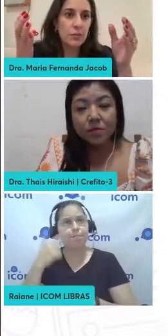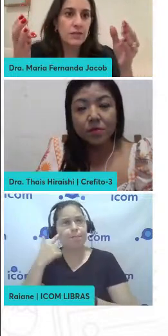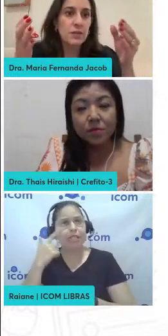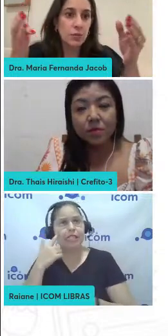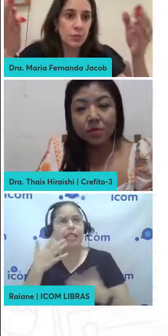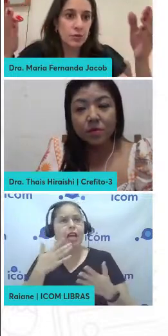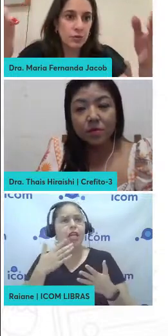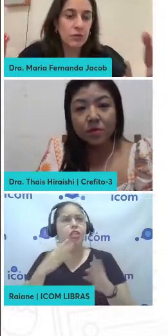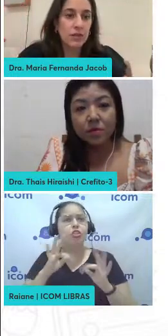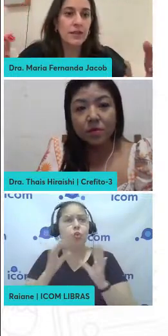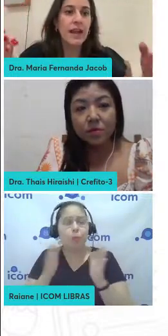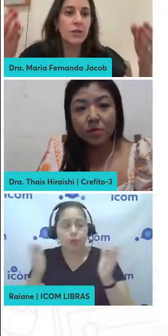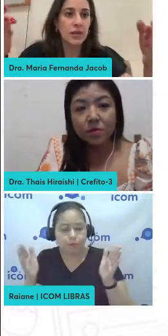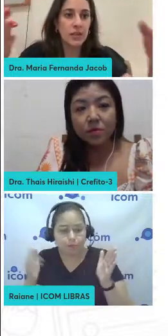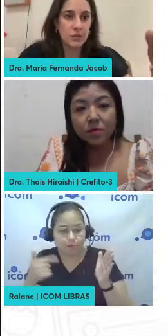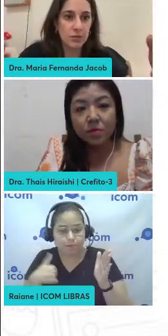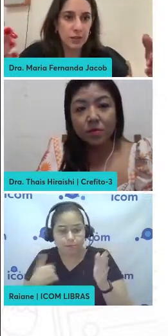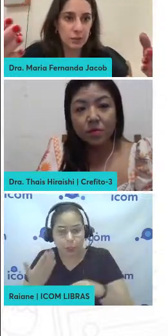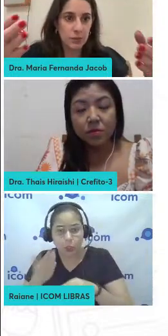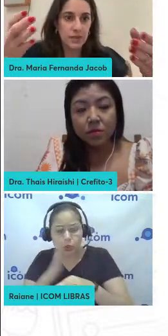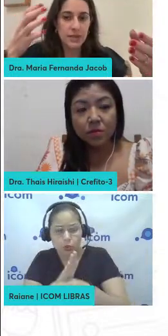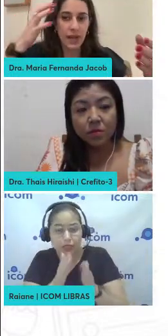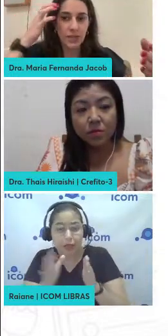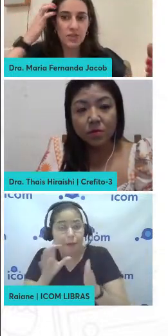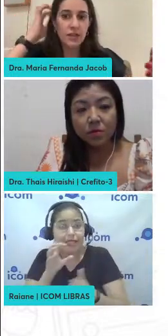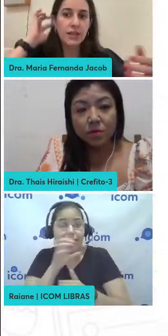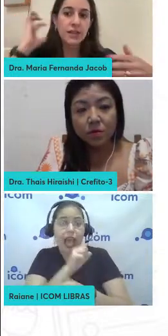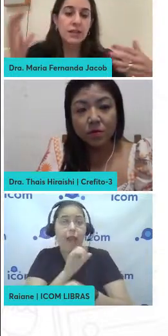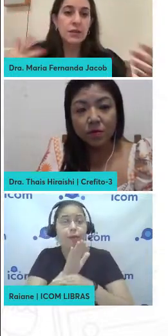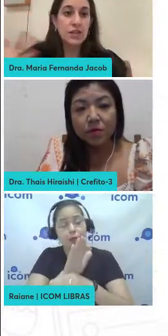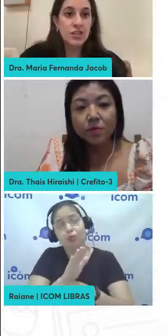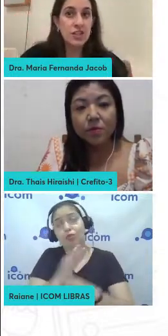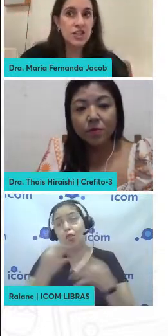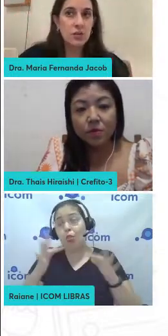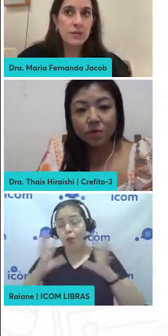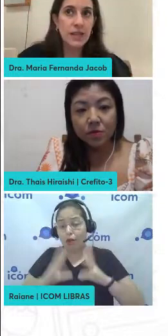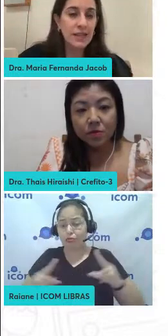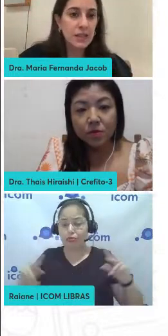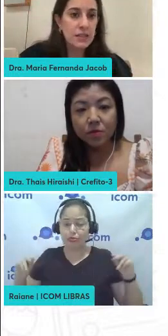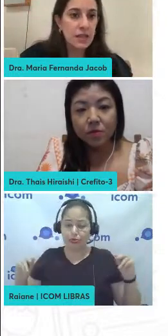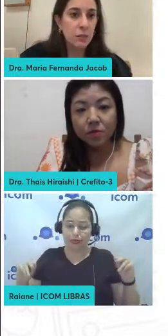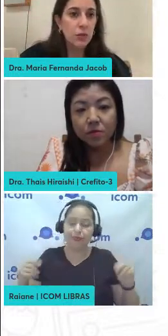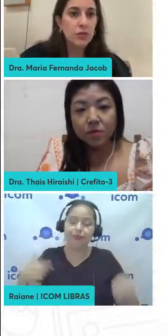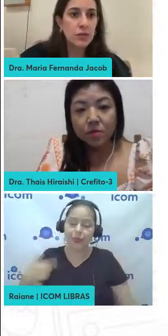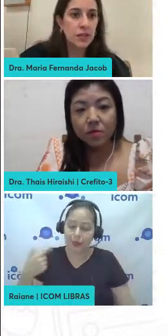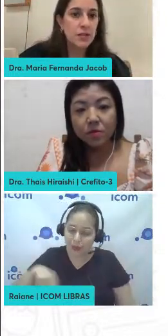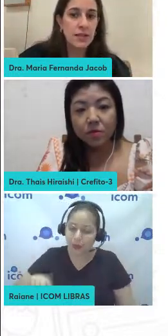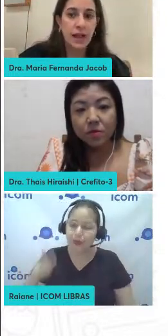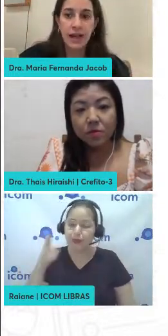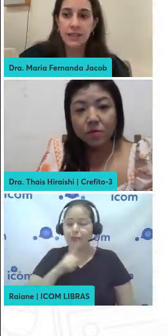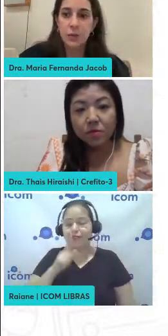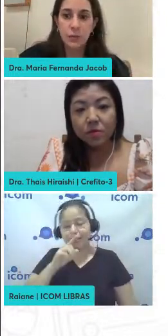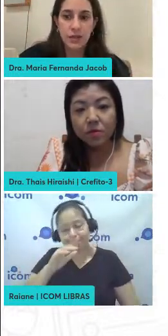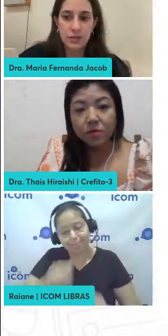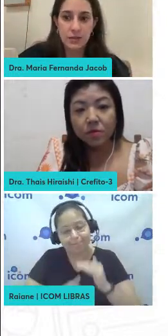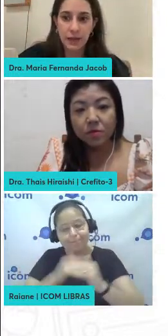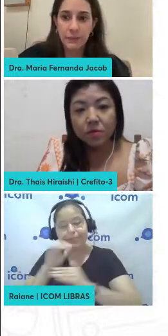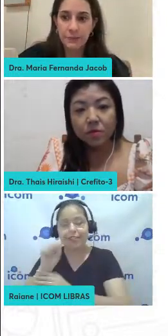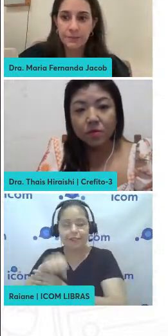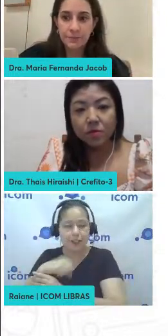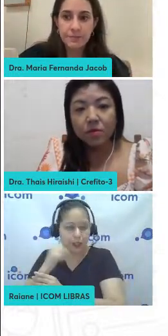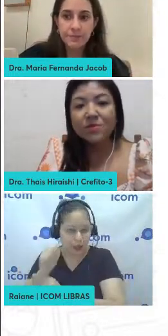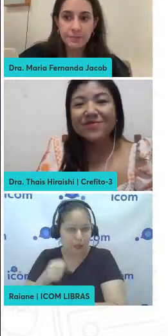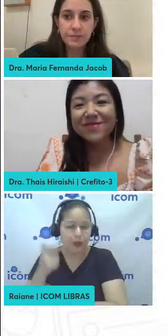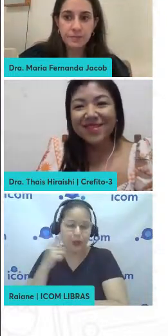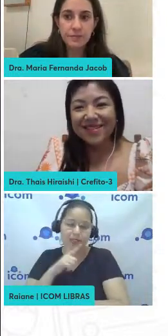de tempo mais curto, que eu entrego aquele resultado para o paciente. Então, eu acho que a gente consegue crescer muito na nossa área com isso,